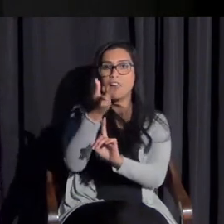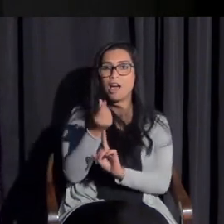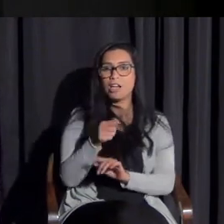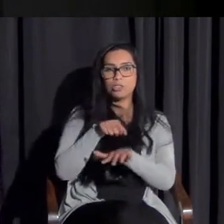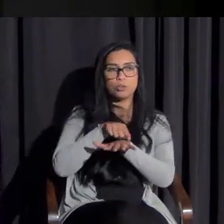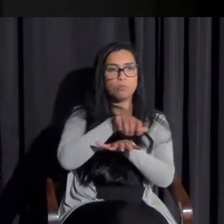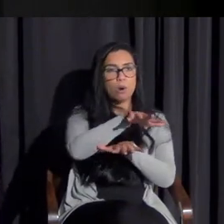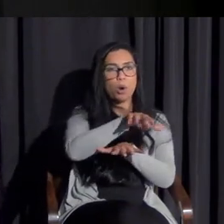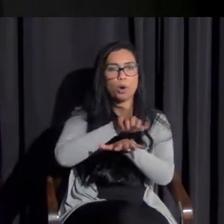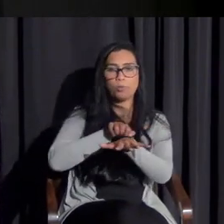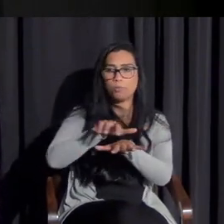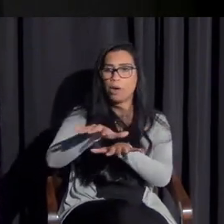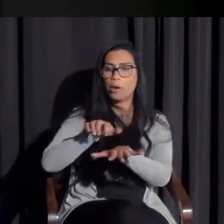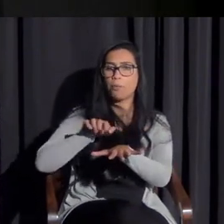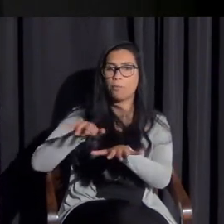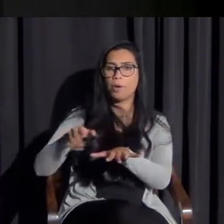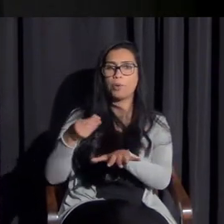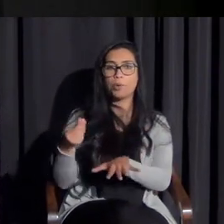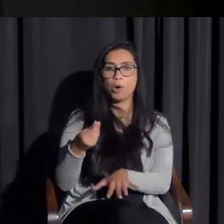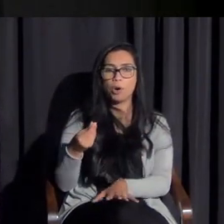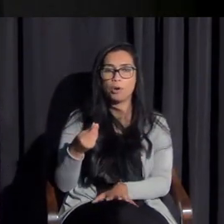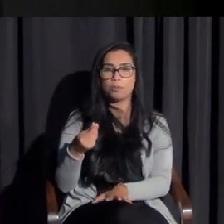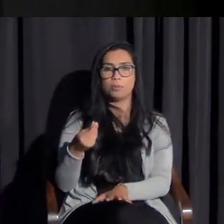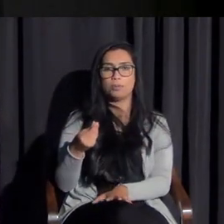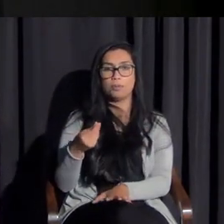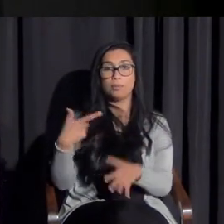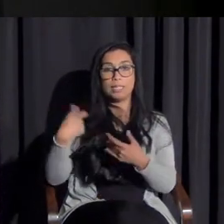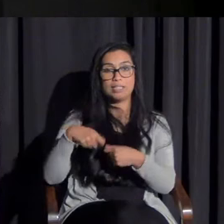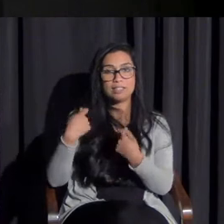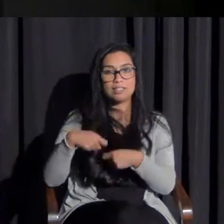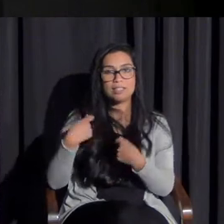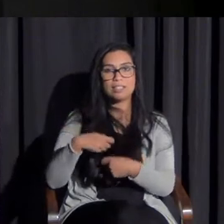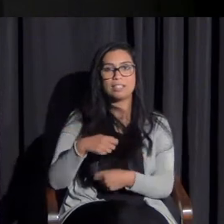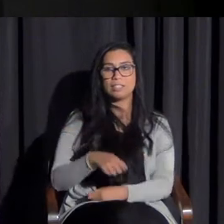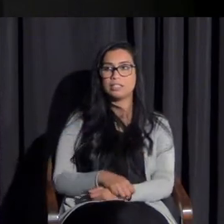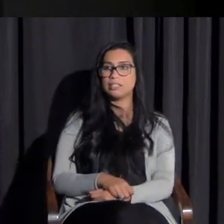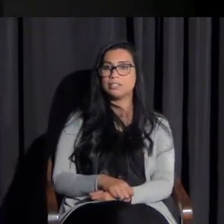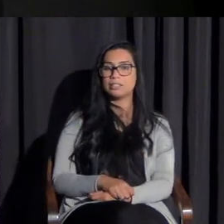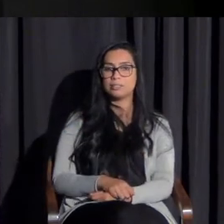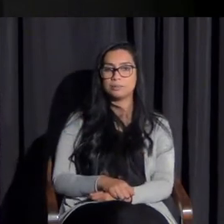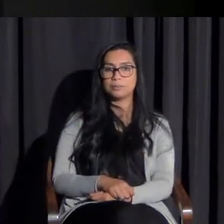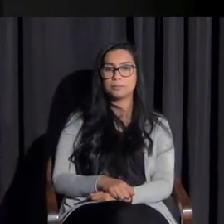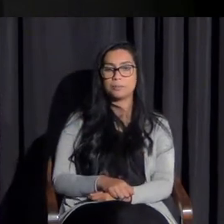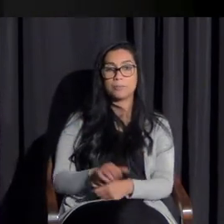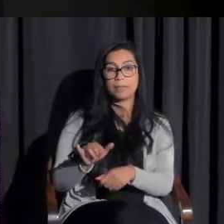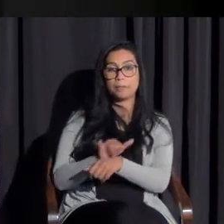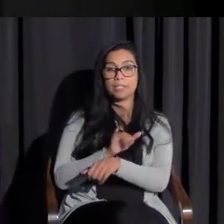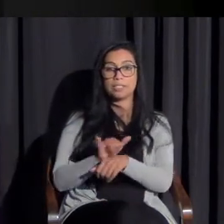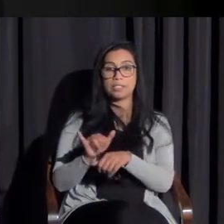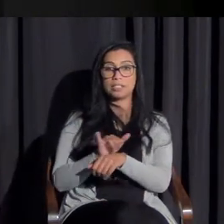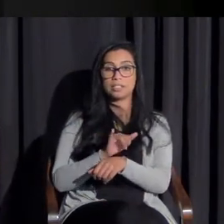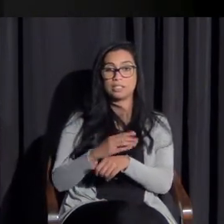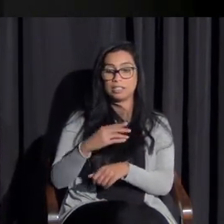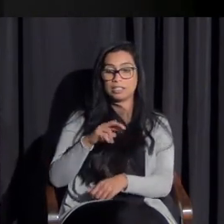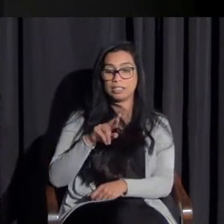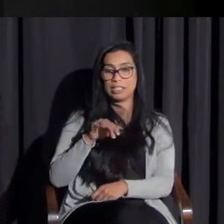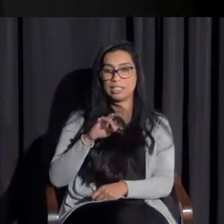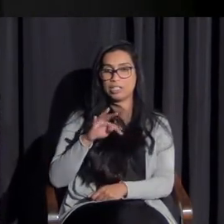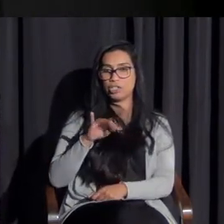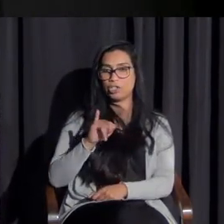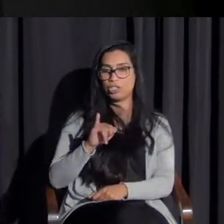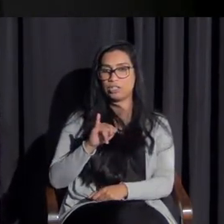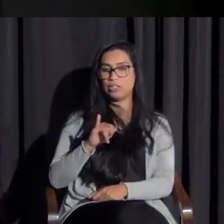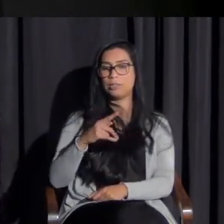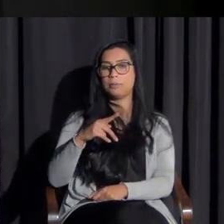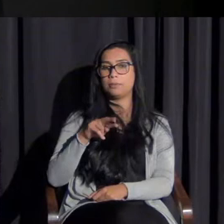a gente co-cria um fundamento chamado Kit Papriar Brincar, e que, no ano de, né, de 2021,